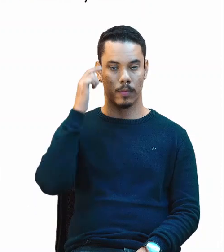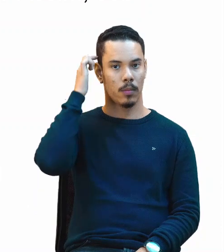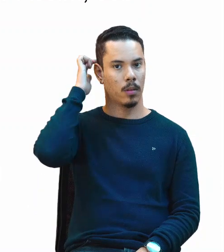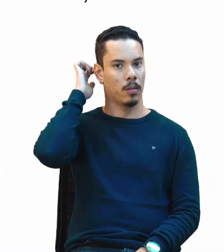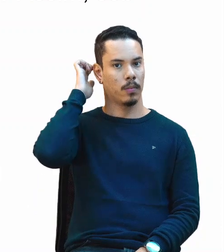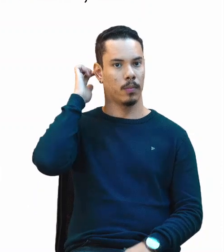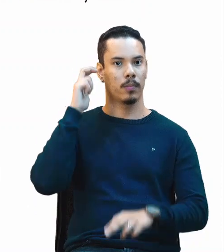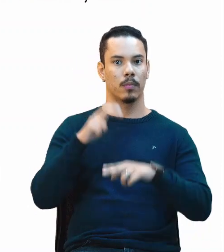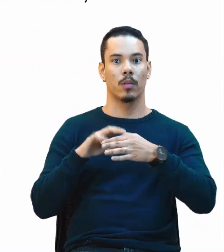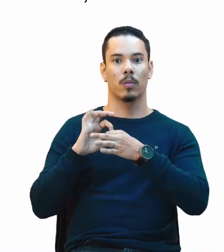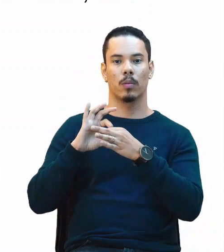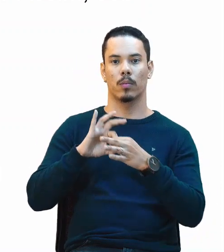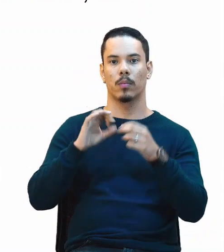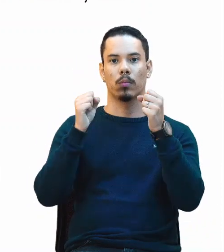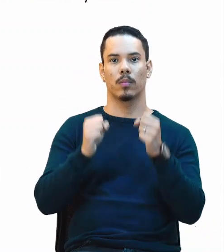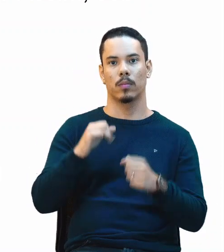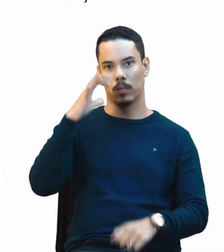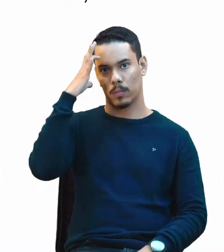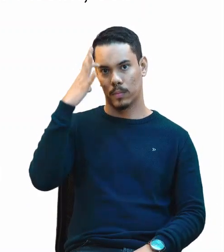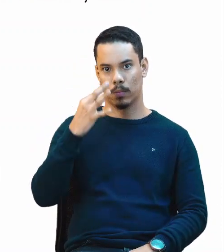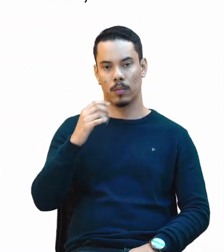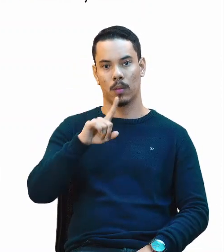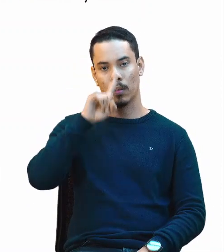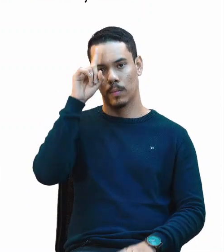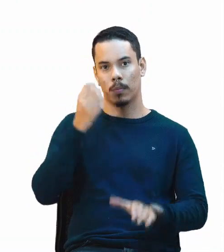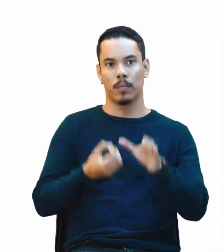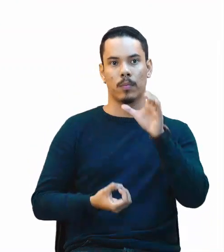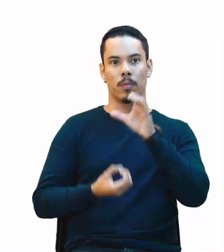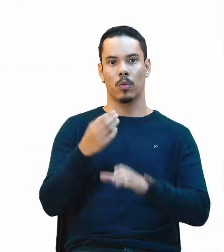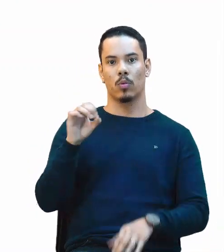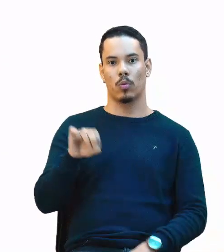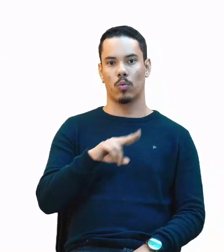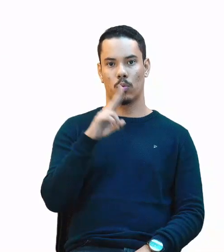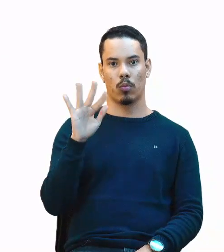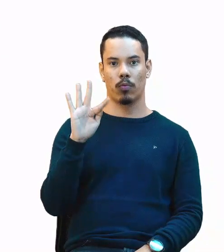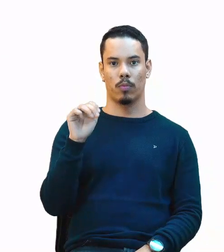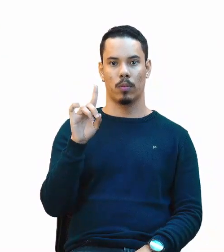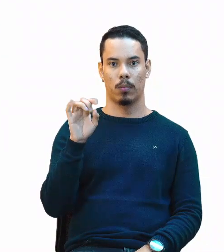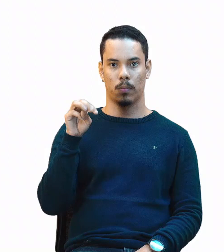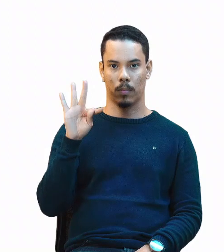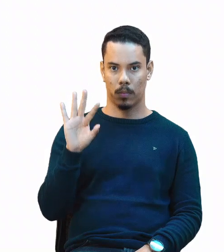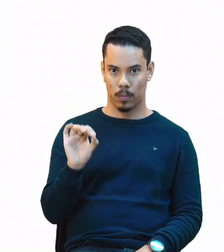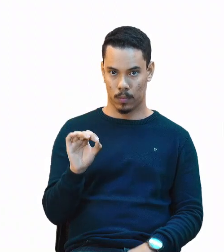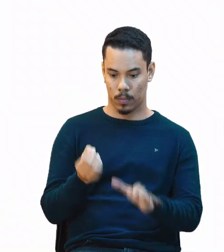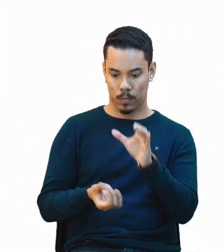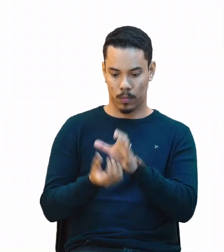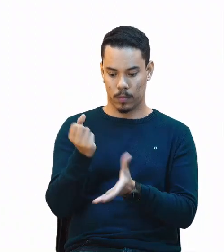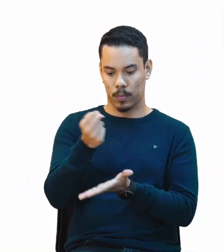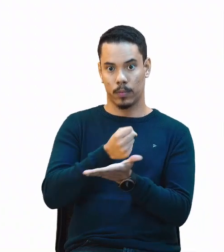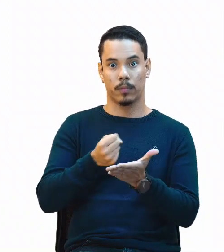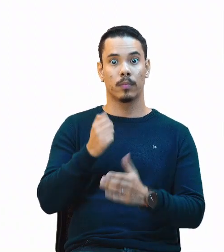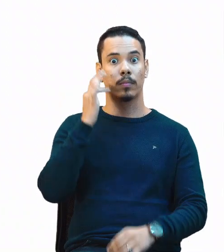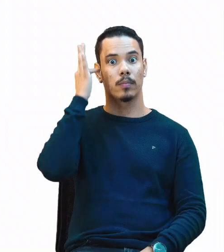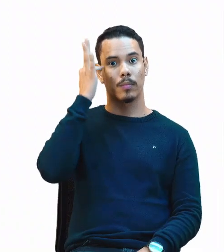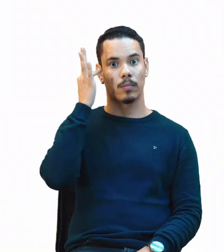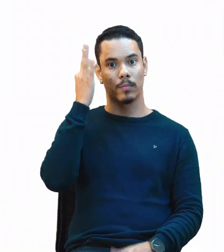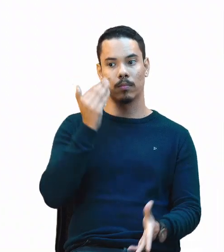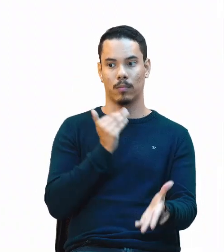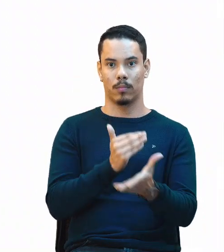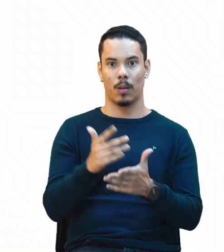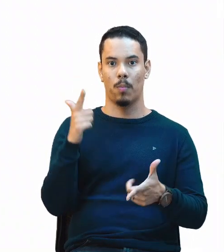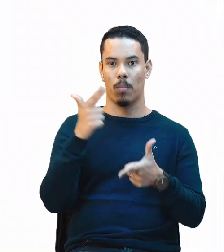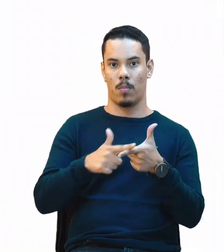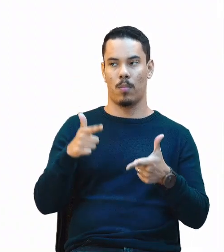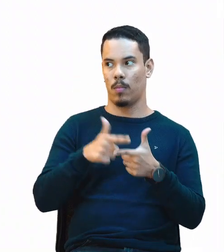princípio pode ser entendido como origem ou fundamento. A filosofia nasce de um problema, de uma